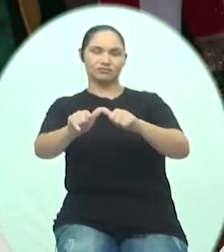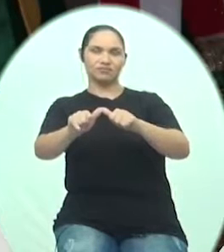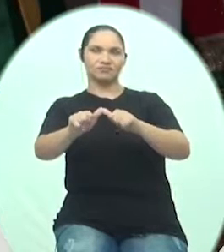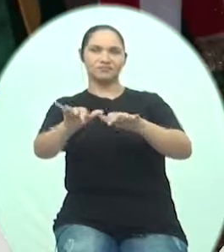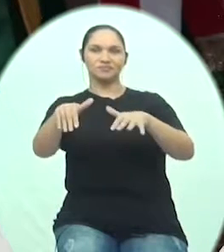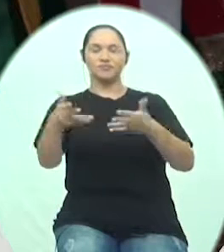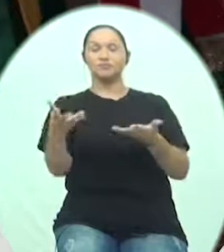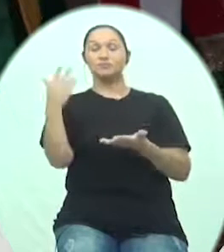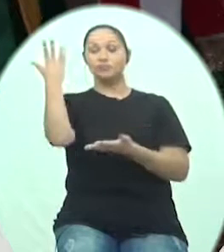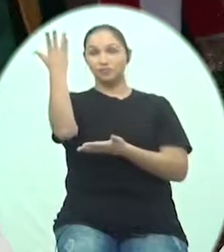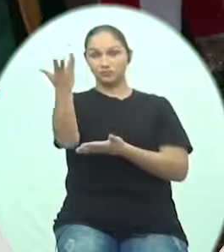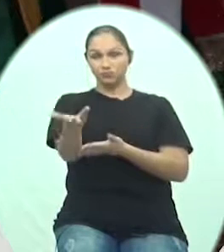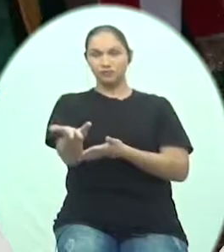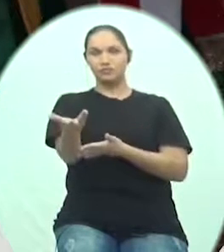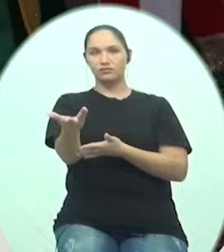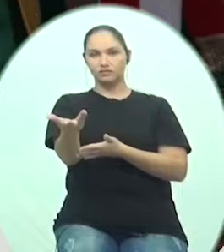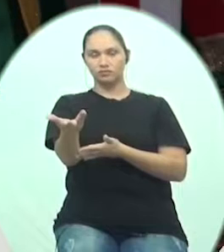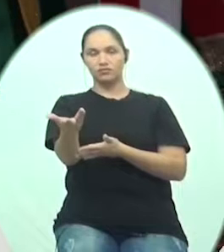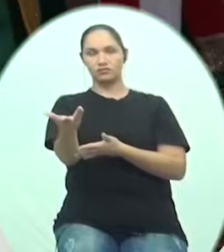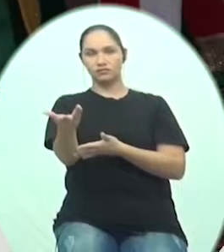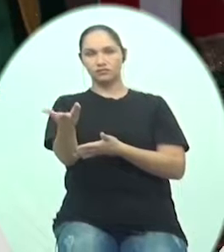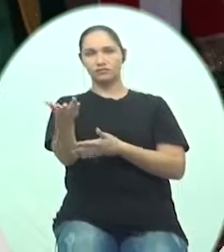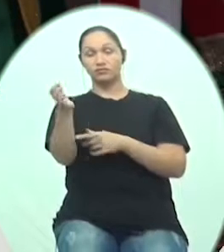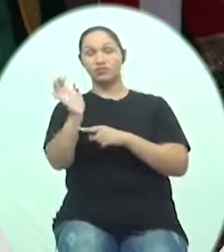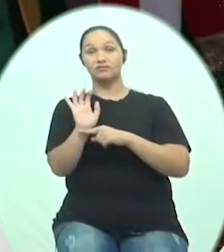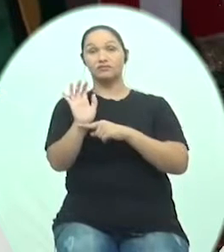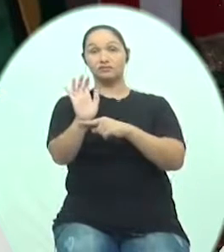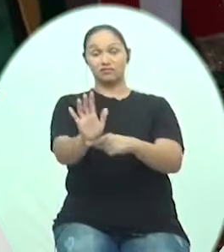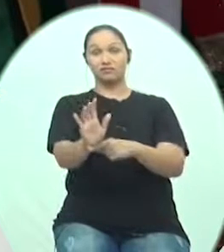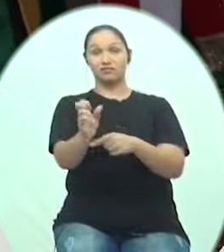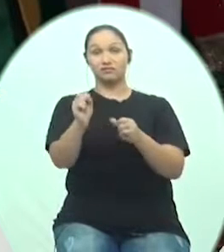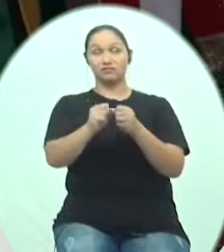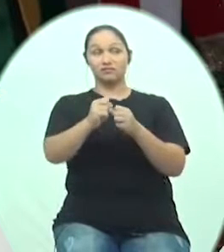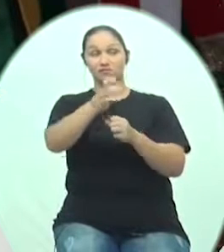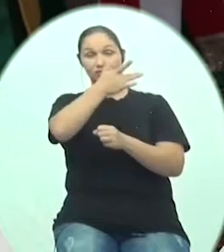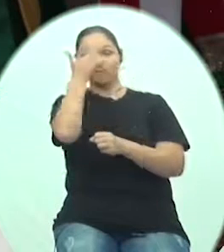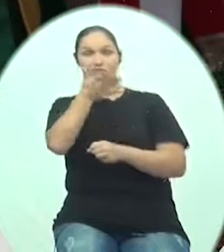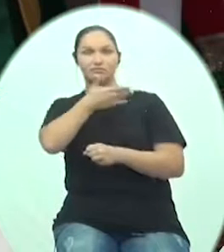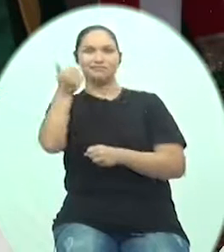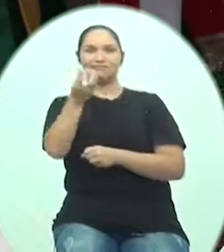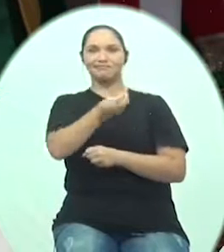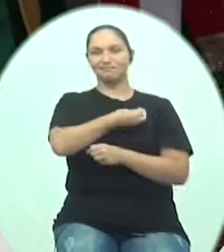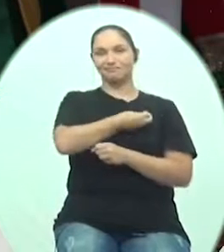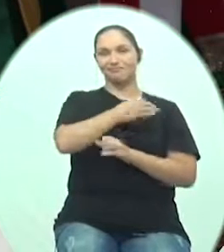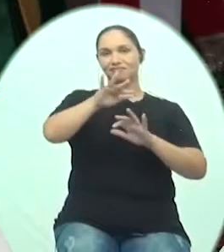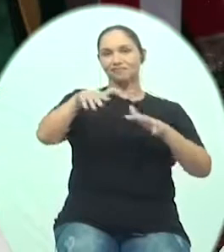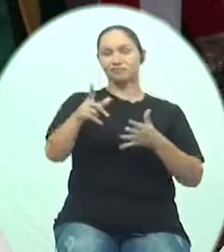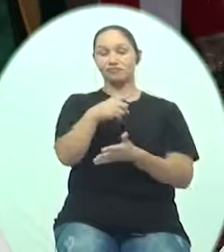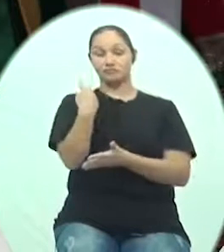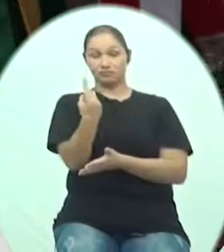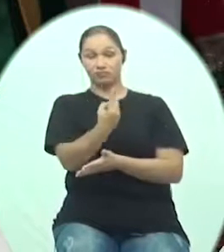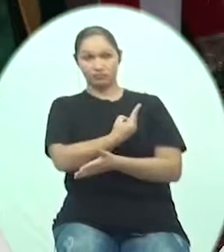vem oferecendo trabalho e renda para de vida e nós viemos